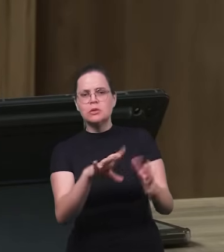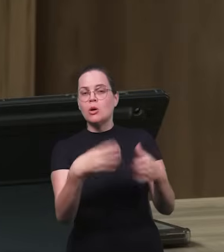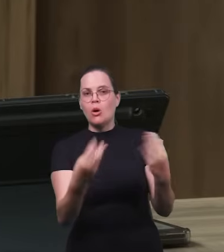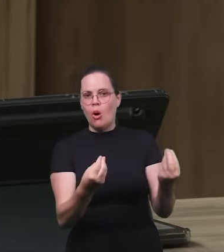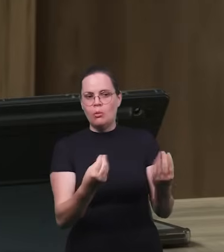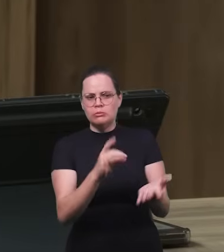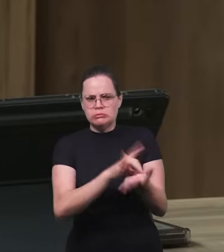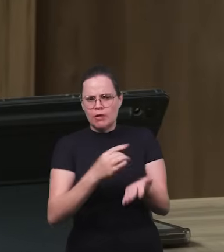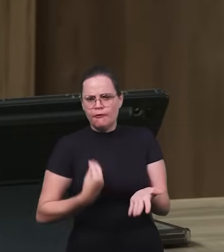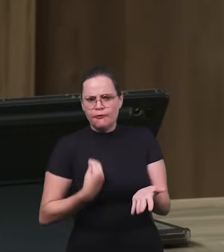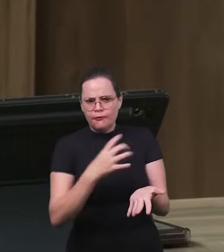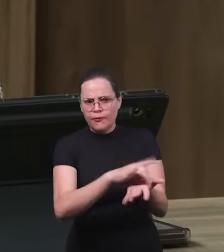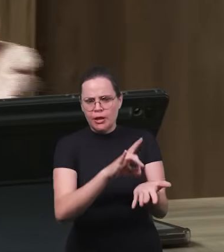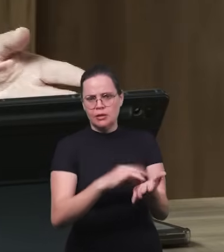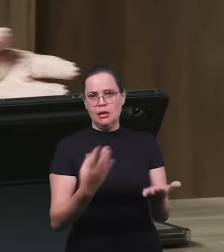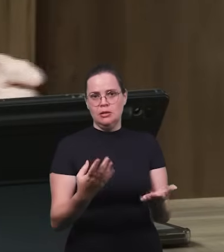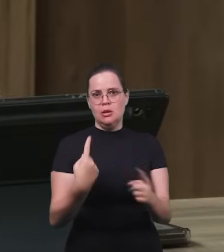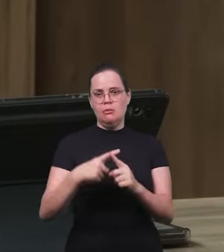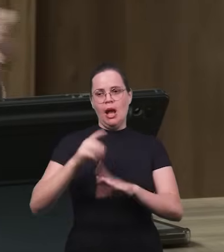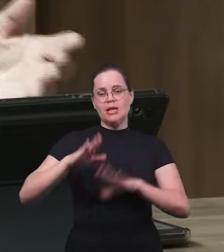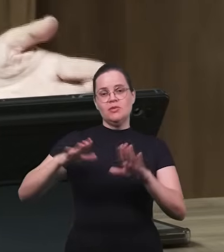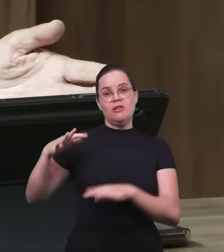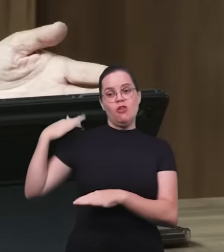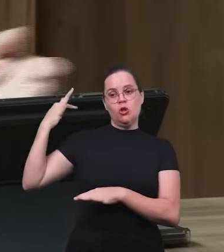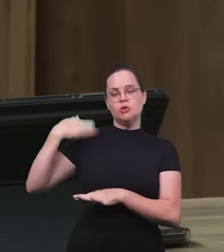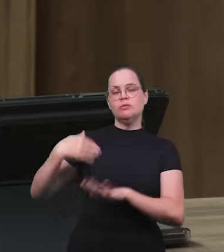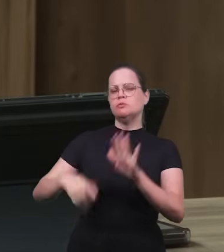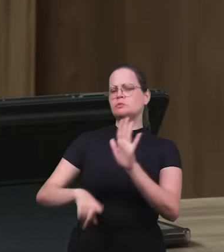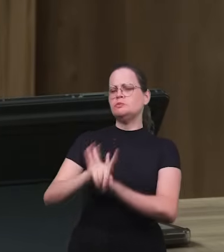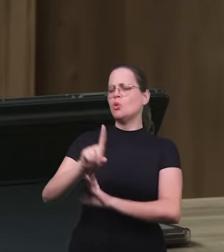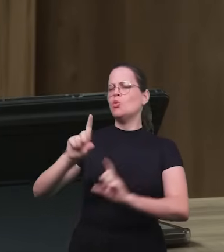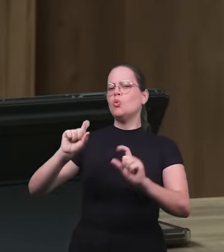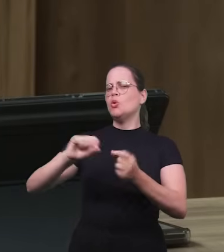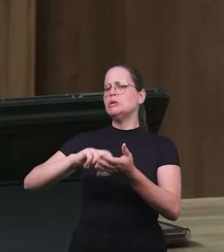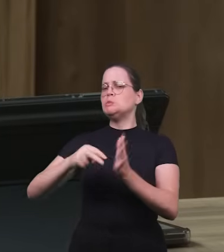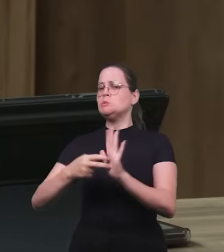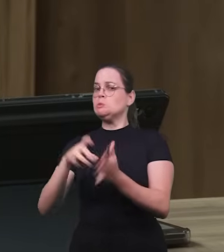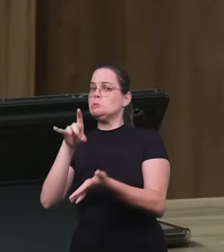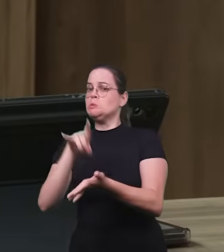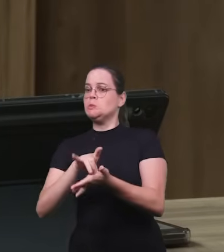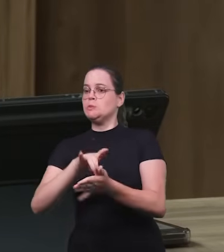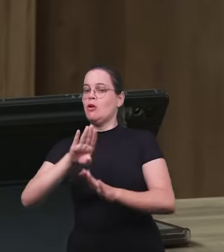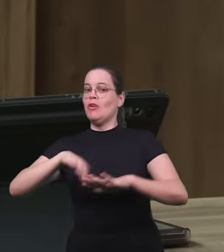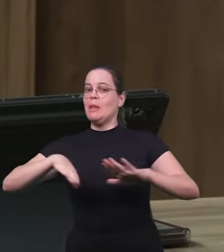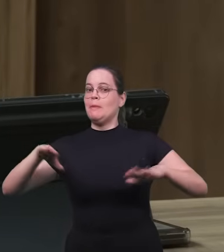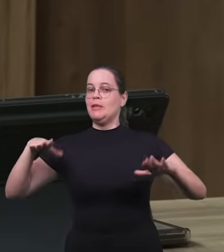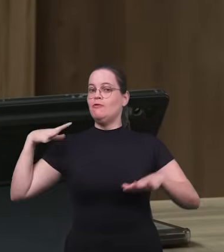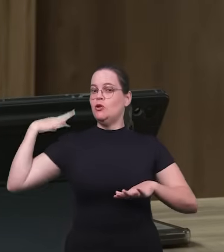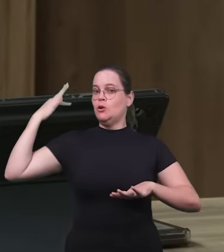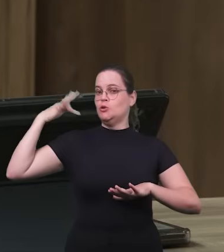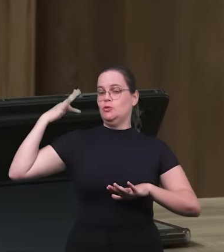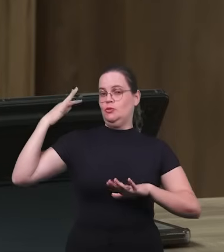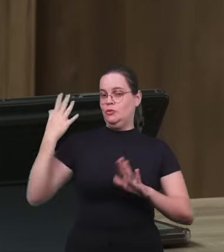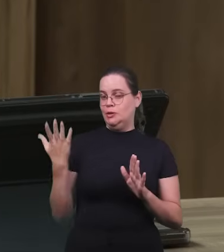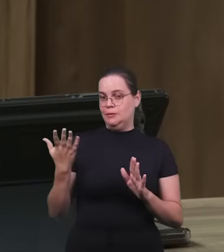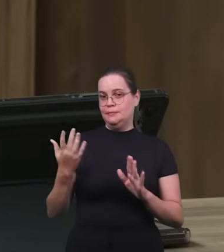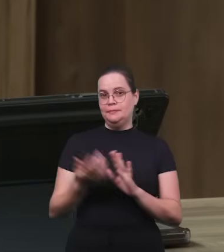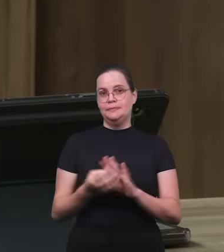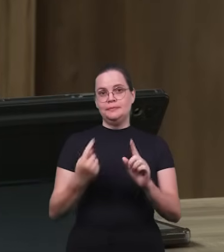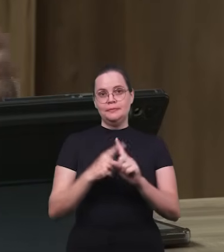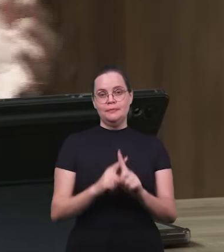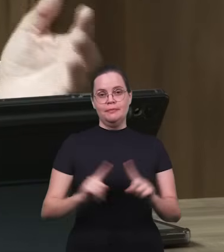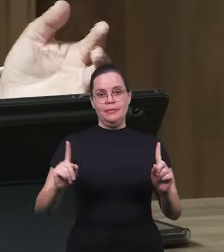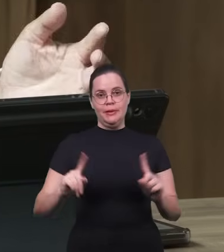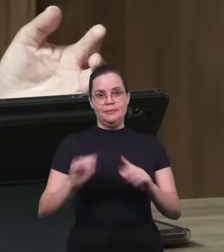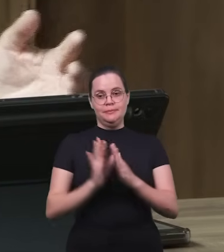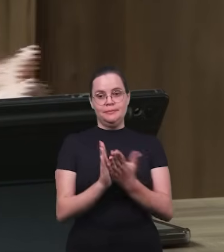A filosofia muitas vezes pergunta o que é a realidade, e a Bíblia, que é